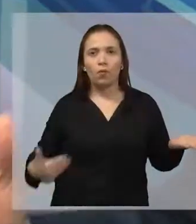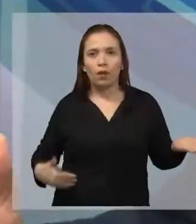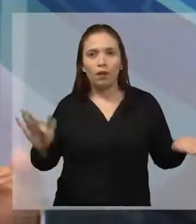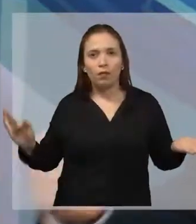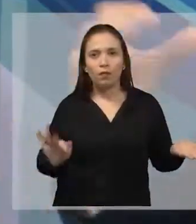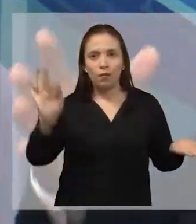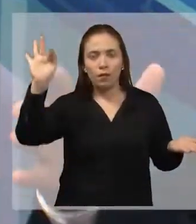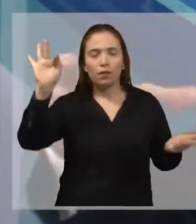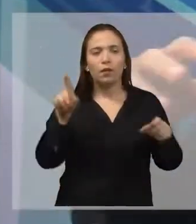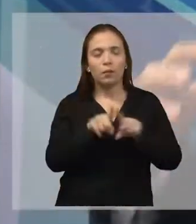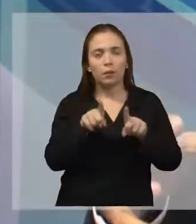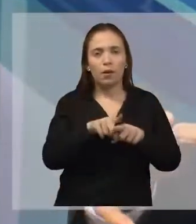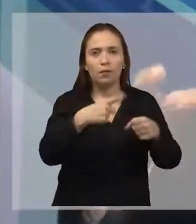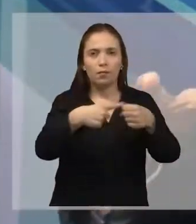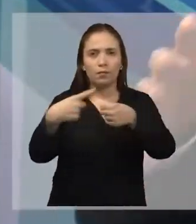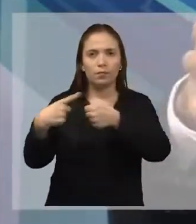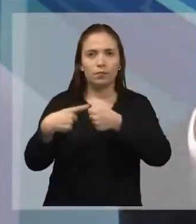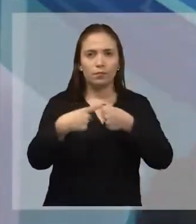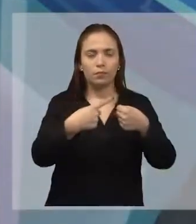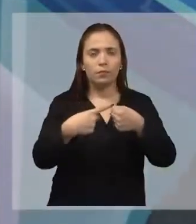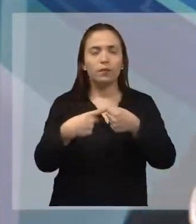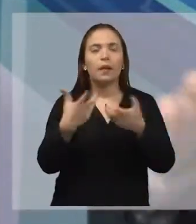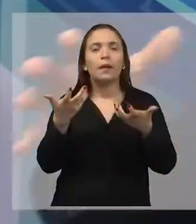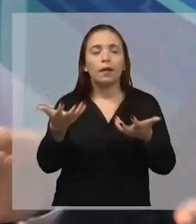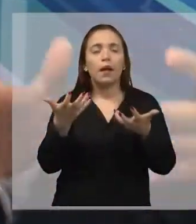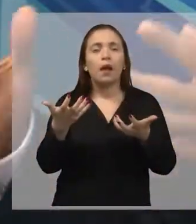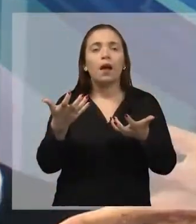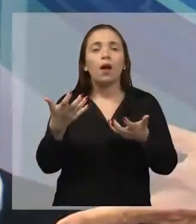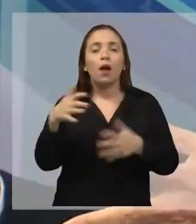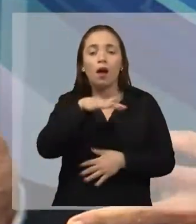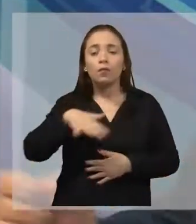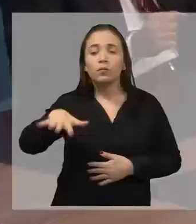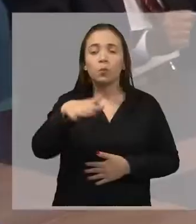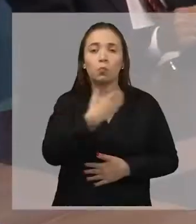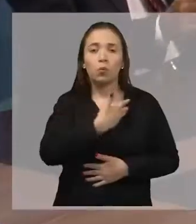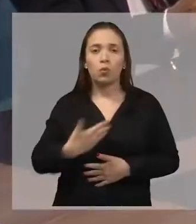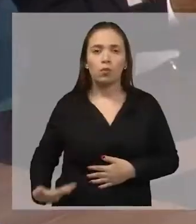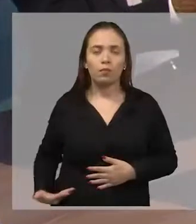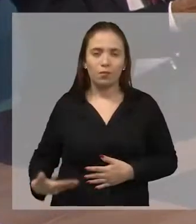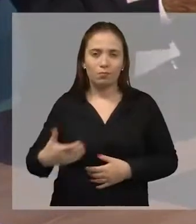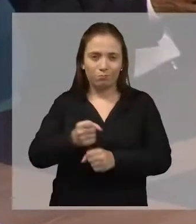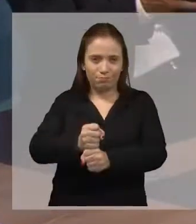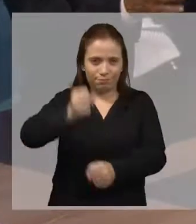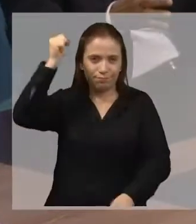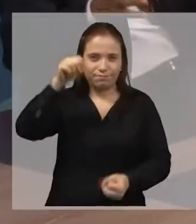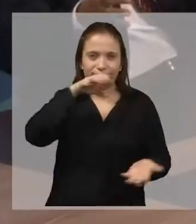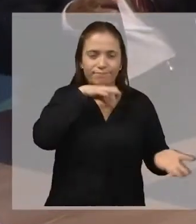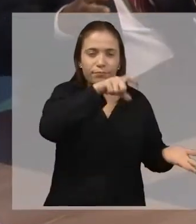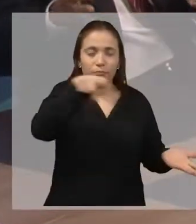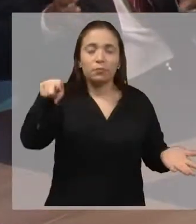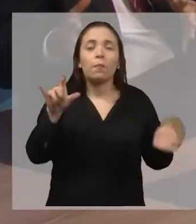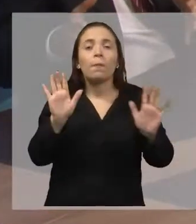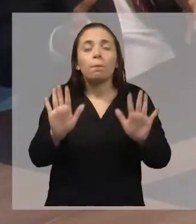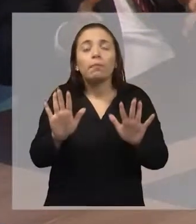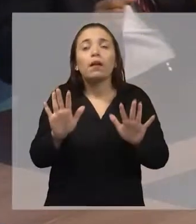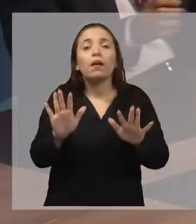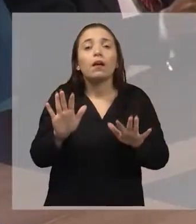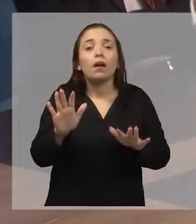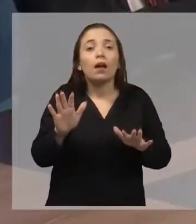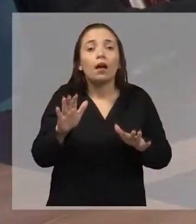política. Mas, como o exímio nadador, que não entrou na água nos primeiros momentos da quase vítima